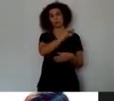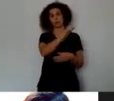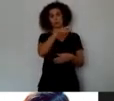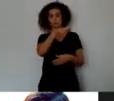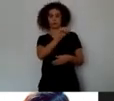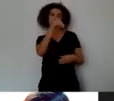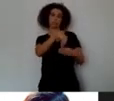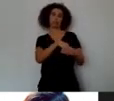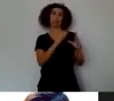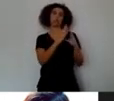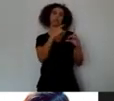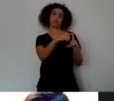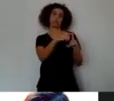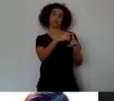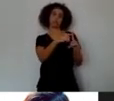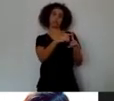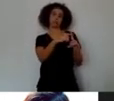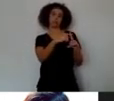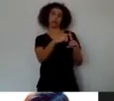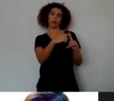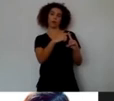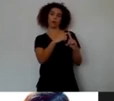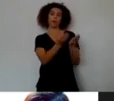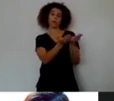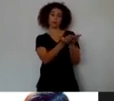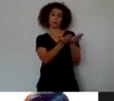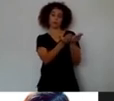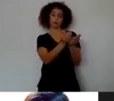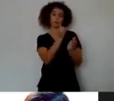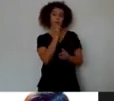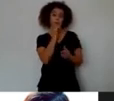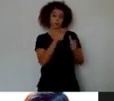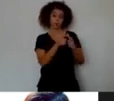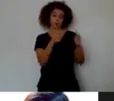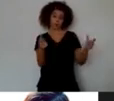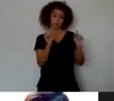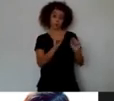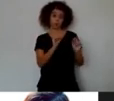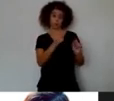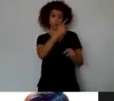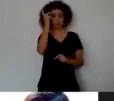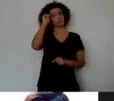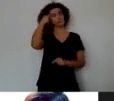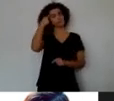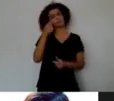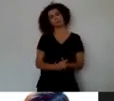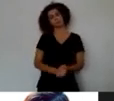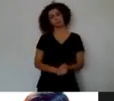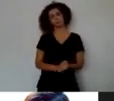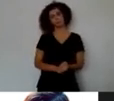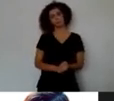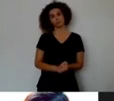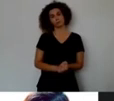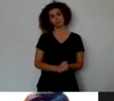dentro de uma igreja evangélica, ali você vai ver que a maioria é negra. Até porque a maioria das pessoas aqui